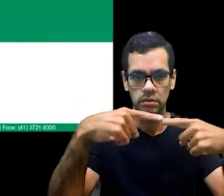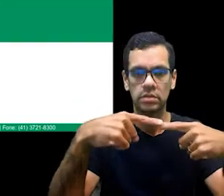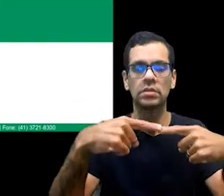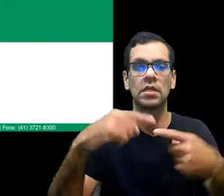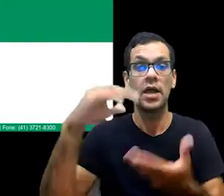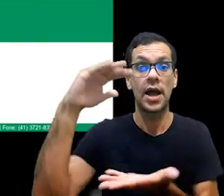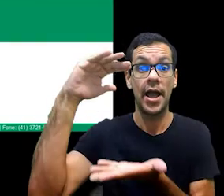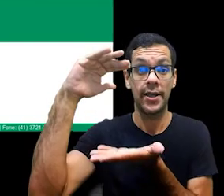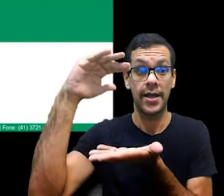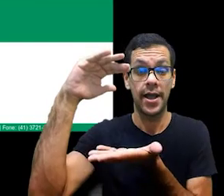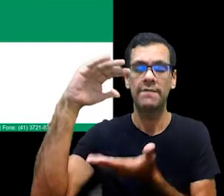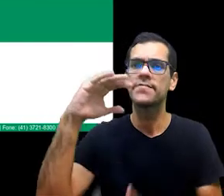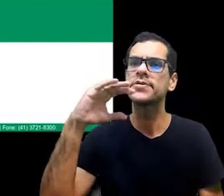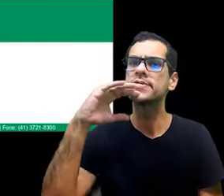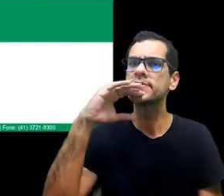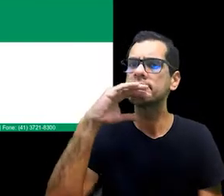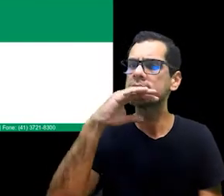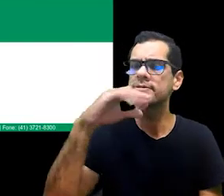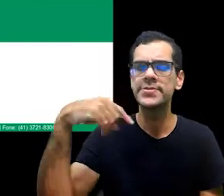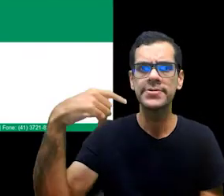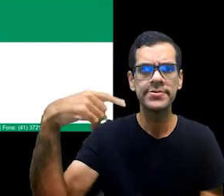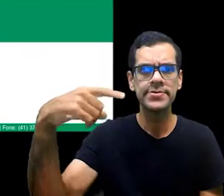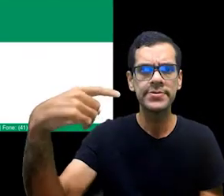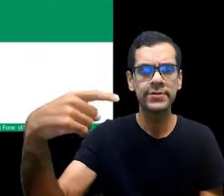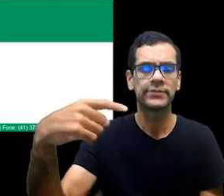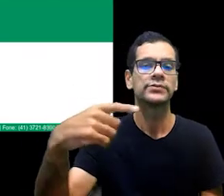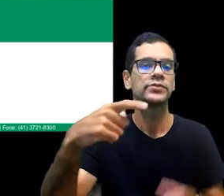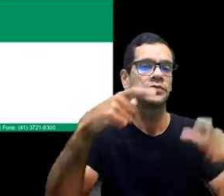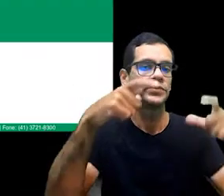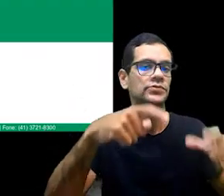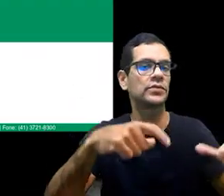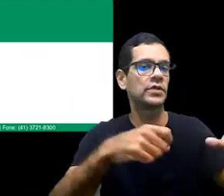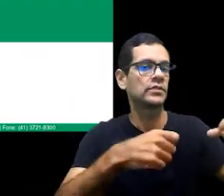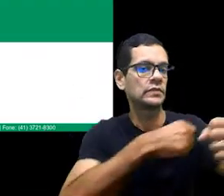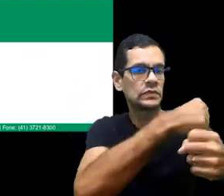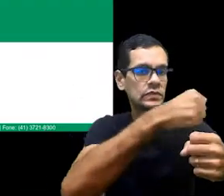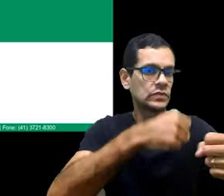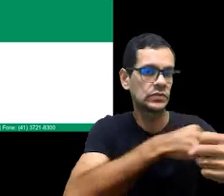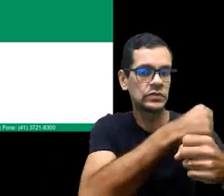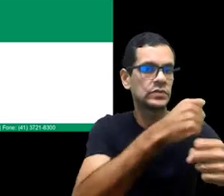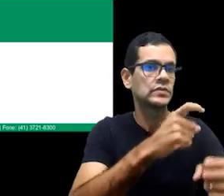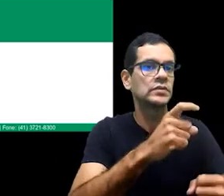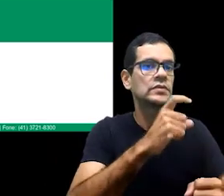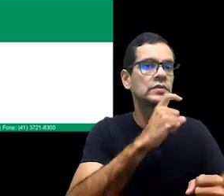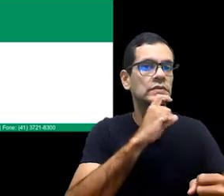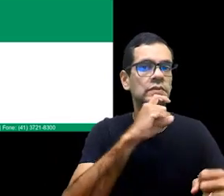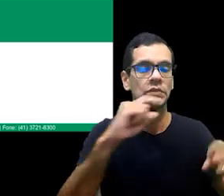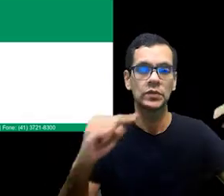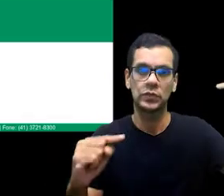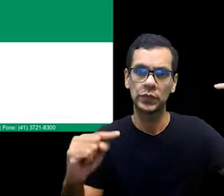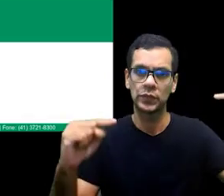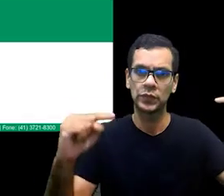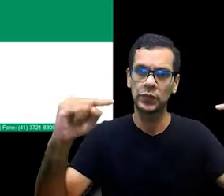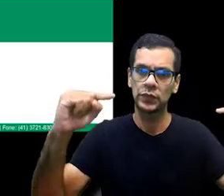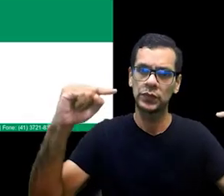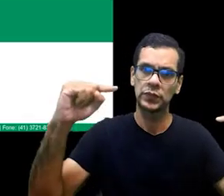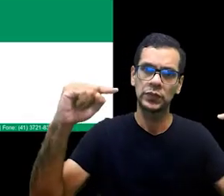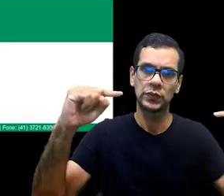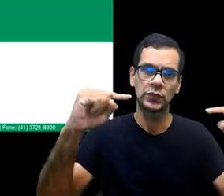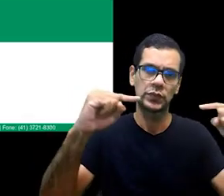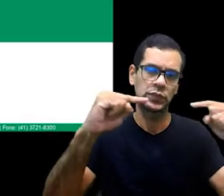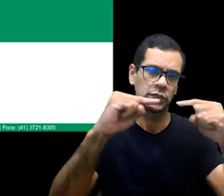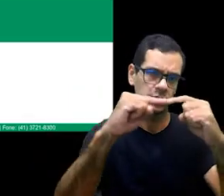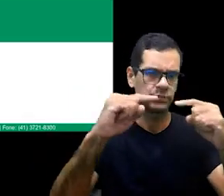a garrafa se aquecendo e vai ter o ambiente da cozinha se refrigerando. Vai cair um pouco a